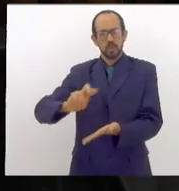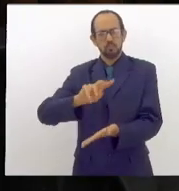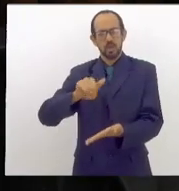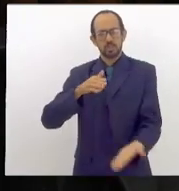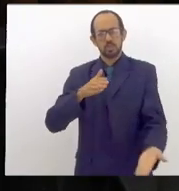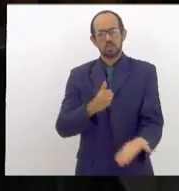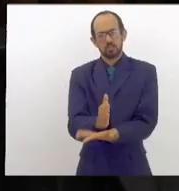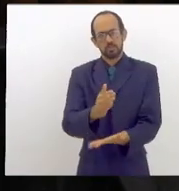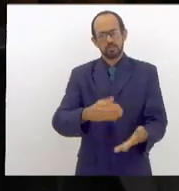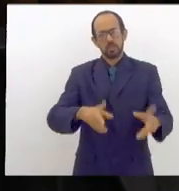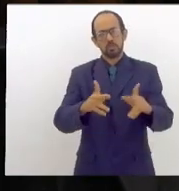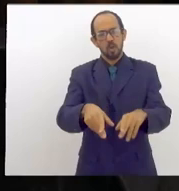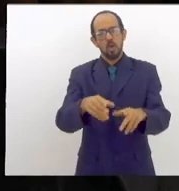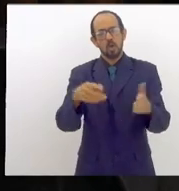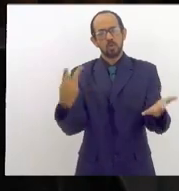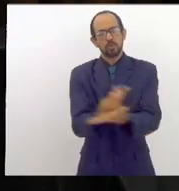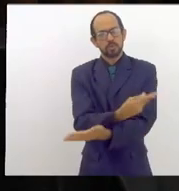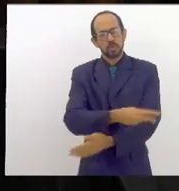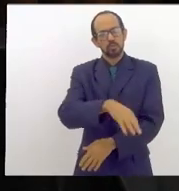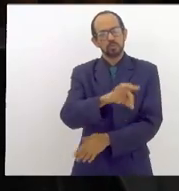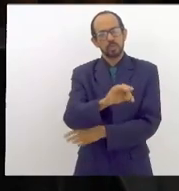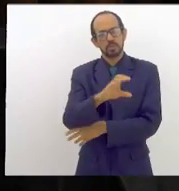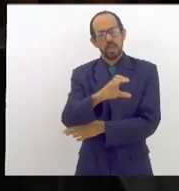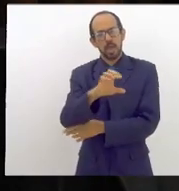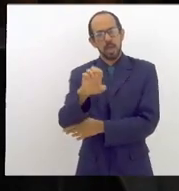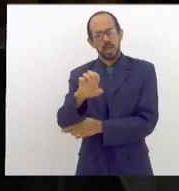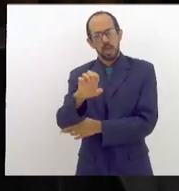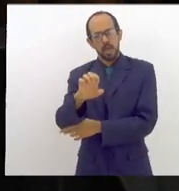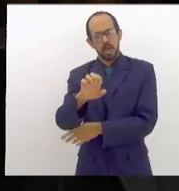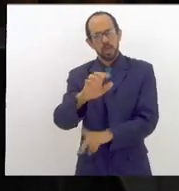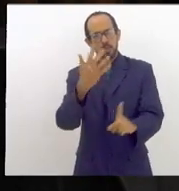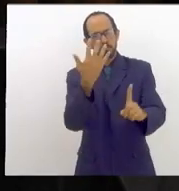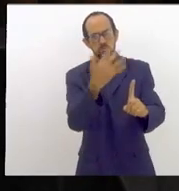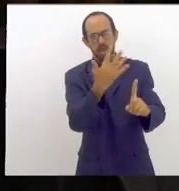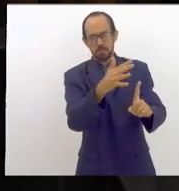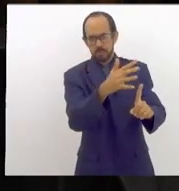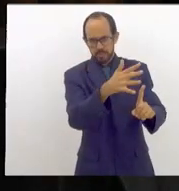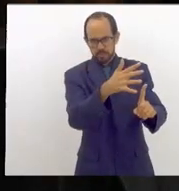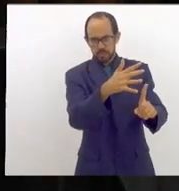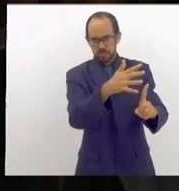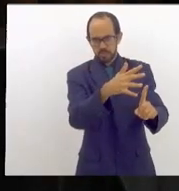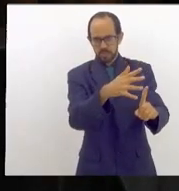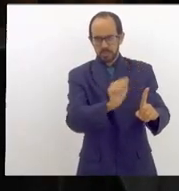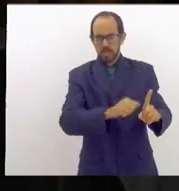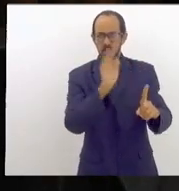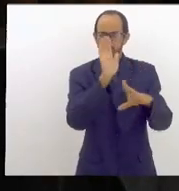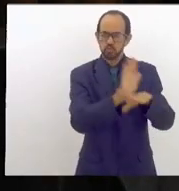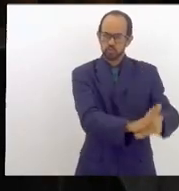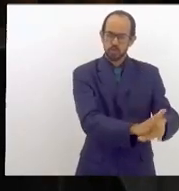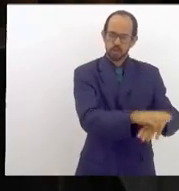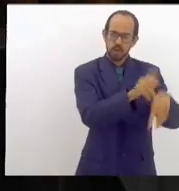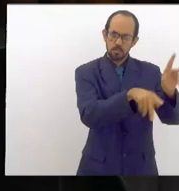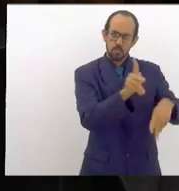foi aprovado no TSE com louvor e complementando tudo que a população do Rio de Janeiro já decretou nas ruas